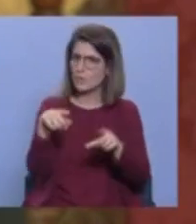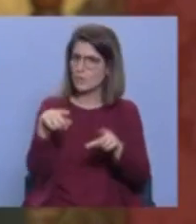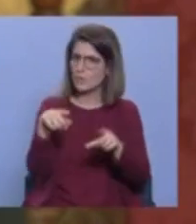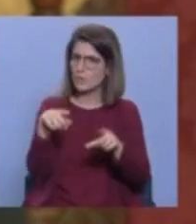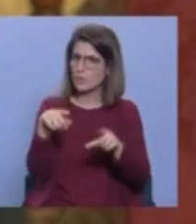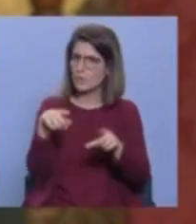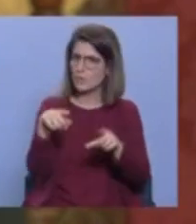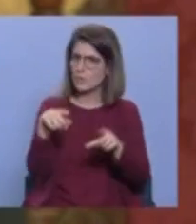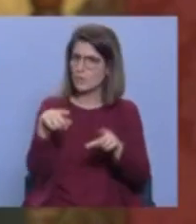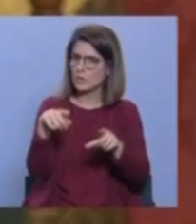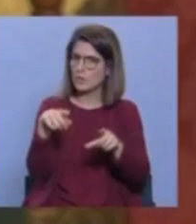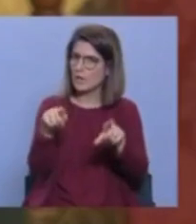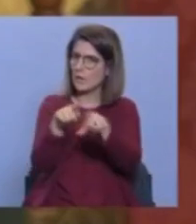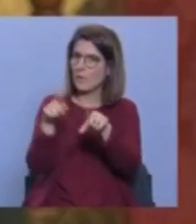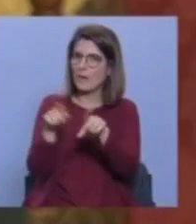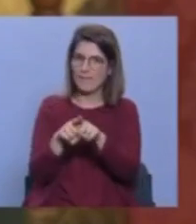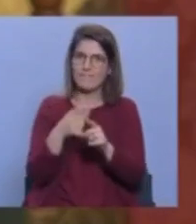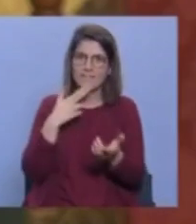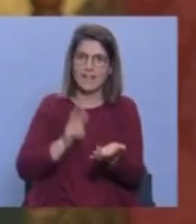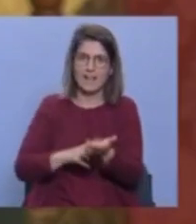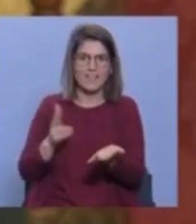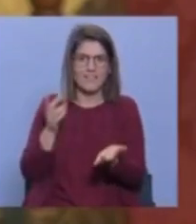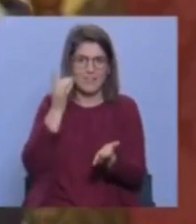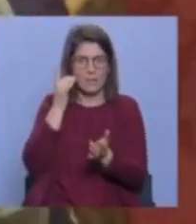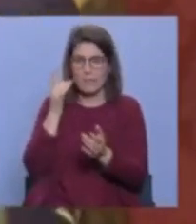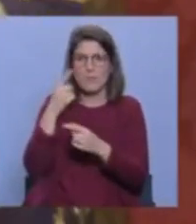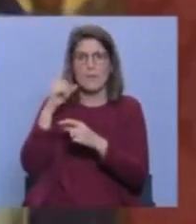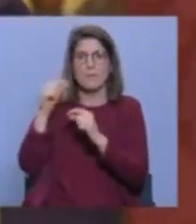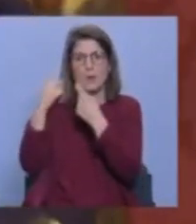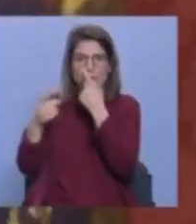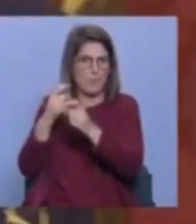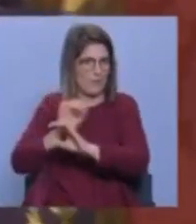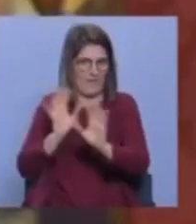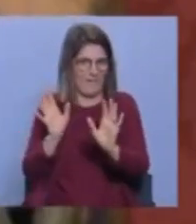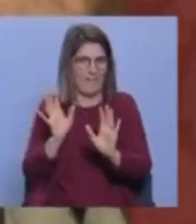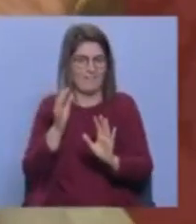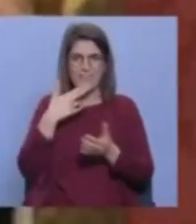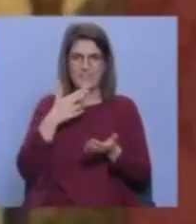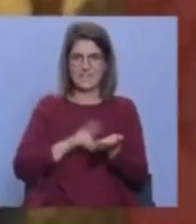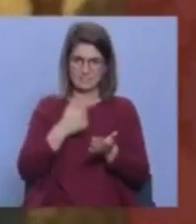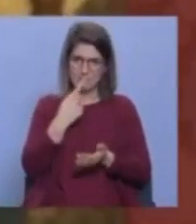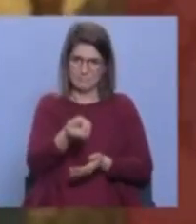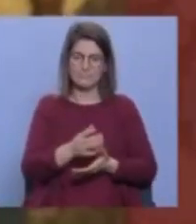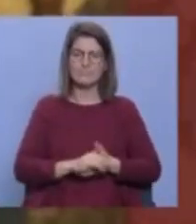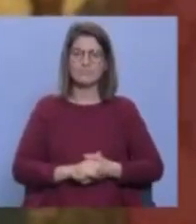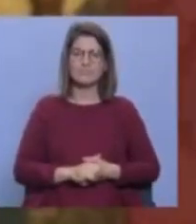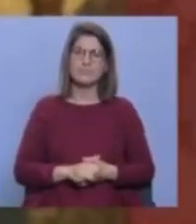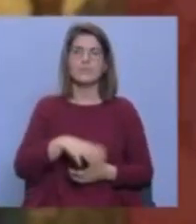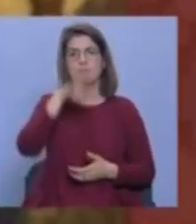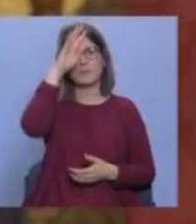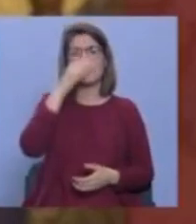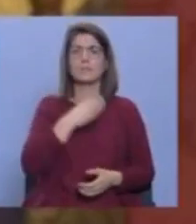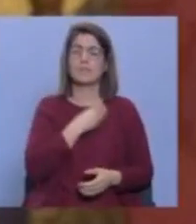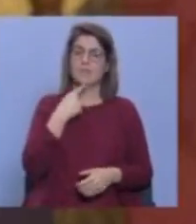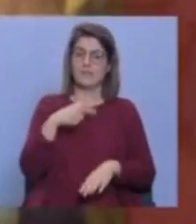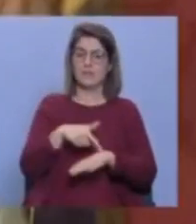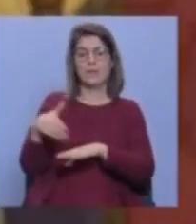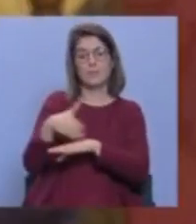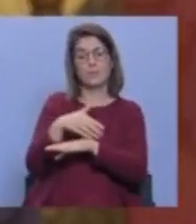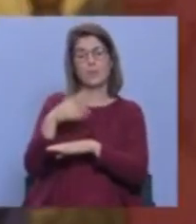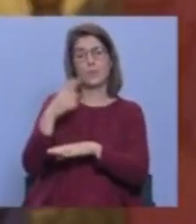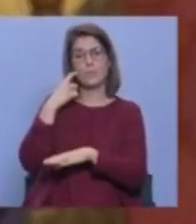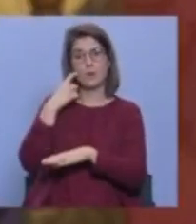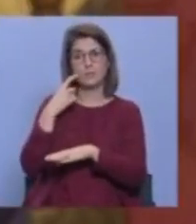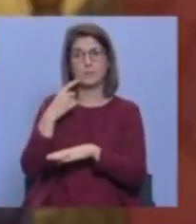Todos nós o fazemos, vamos ser sinceros. Portanto, e o Papa Francisco pega neste discurso e acho muito interessante, em plena Quaresma, e foi num